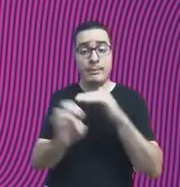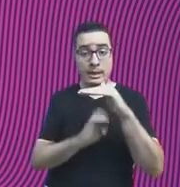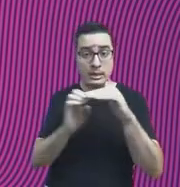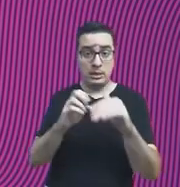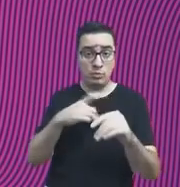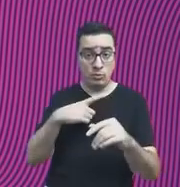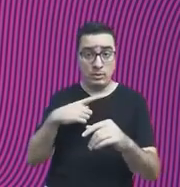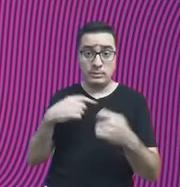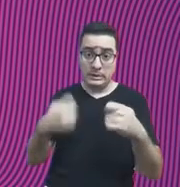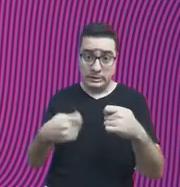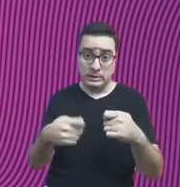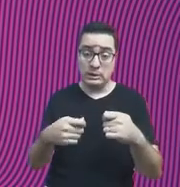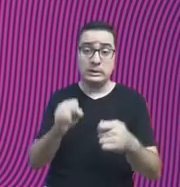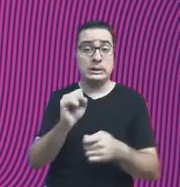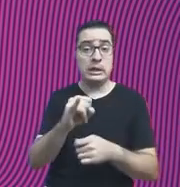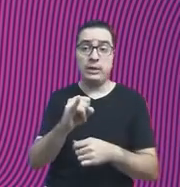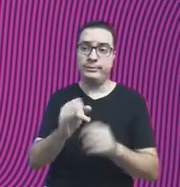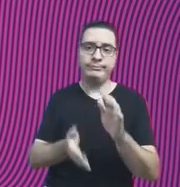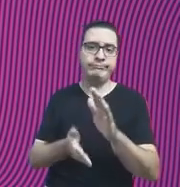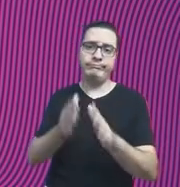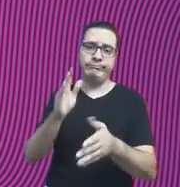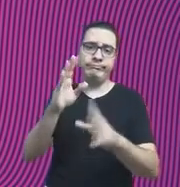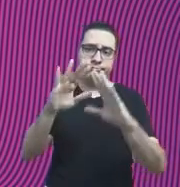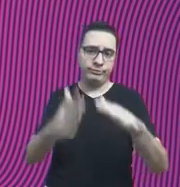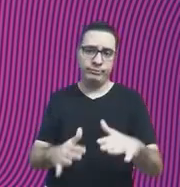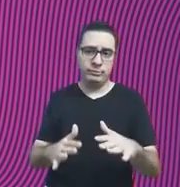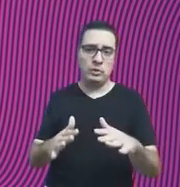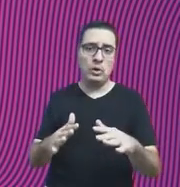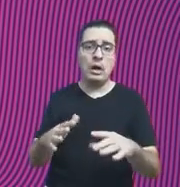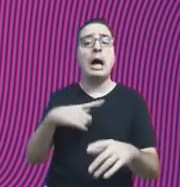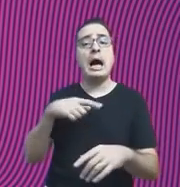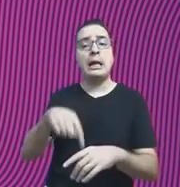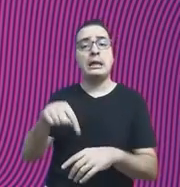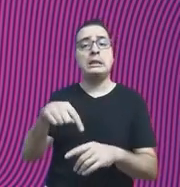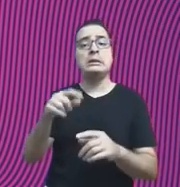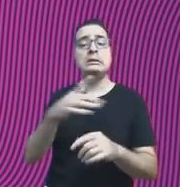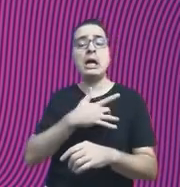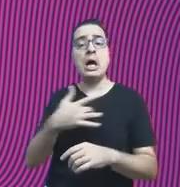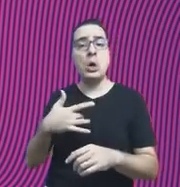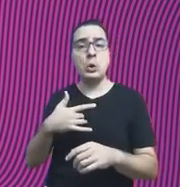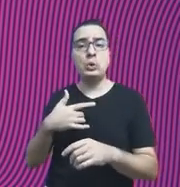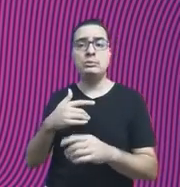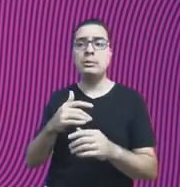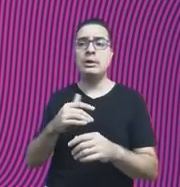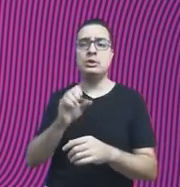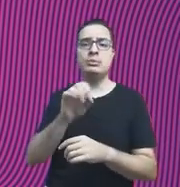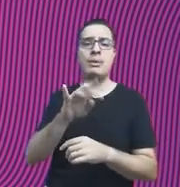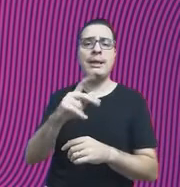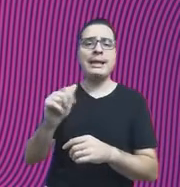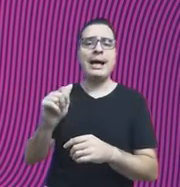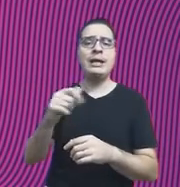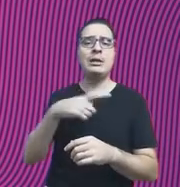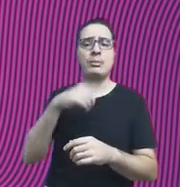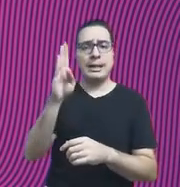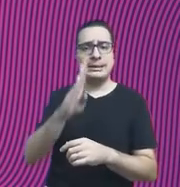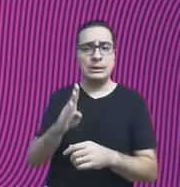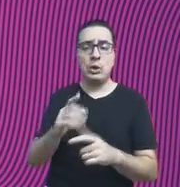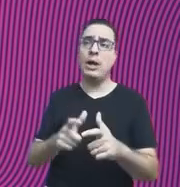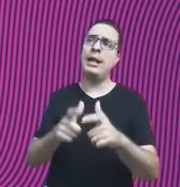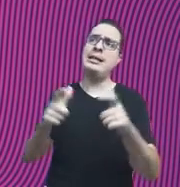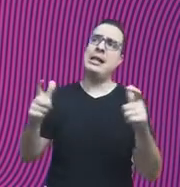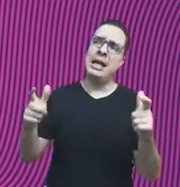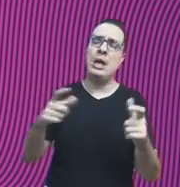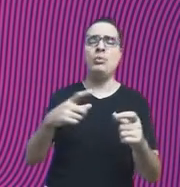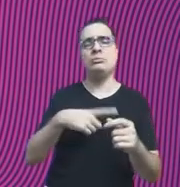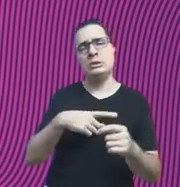mercado. O mercado de saúde suplementar no Brasil está paralisado. Ah, mas cresceu. Cresceu por causa de entrantes que vieram para o